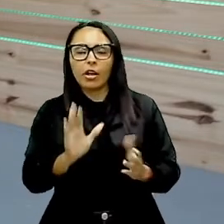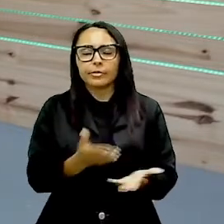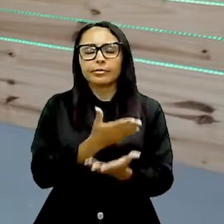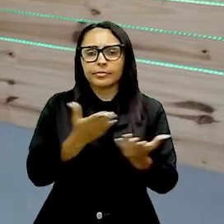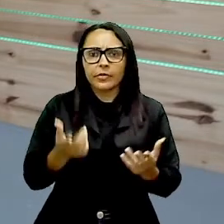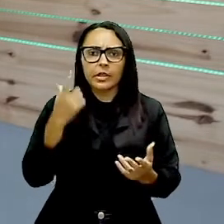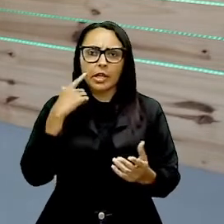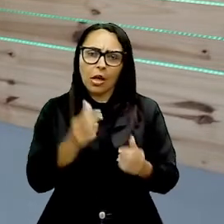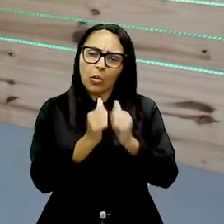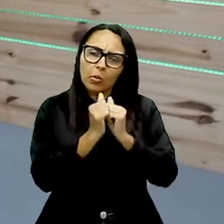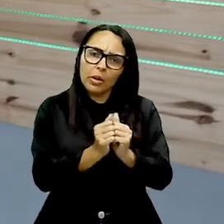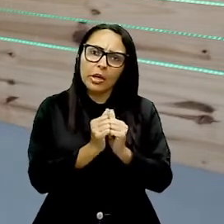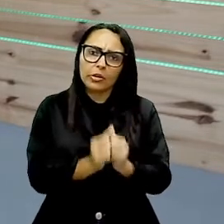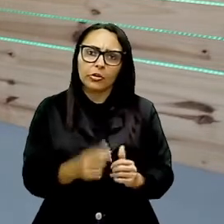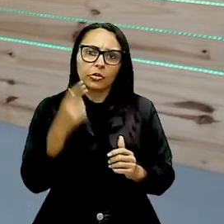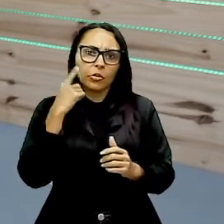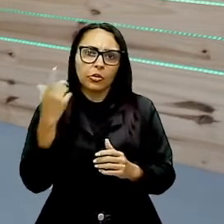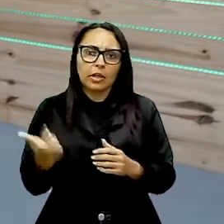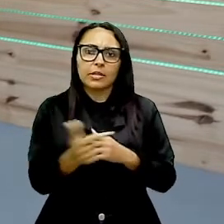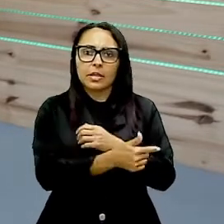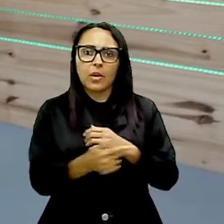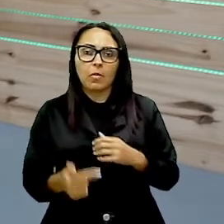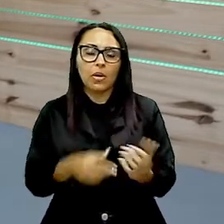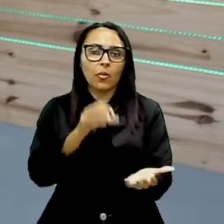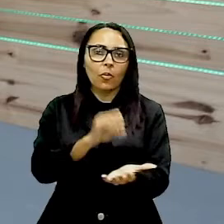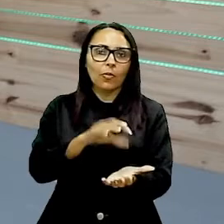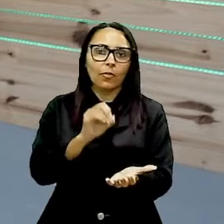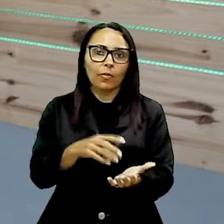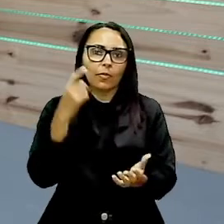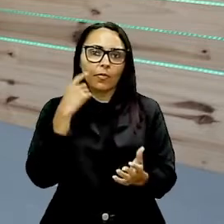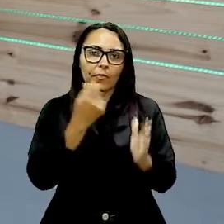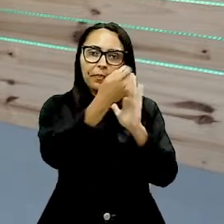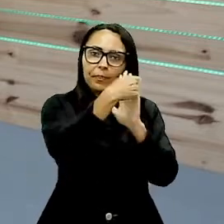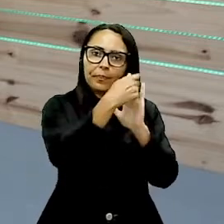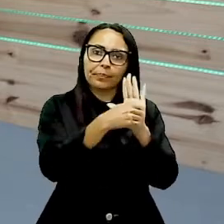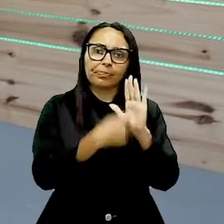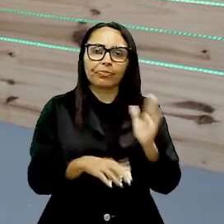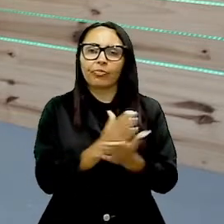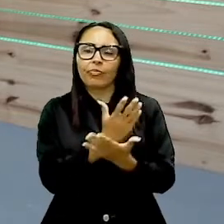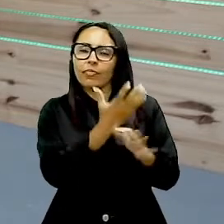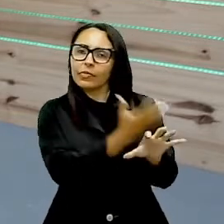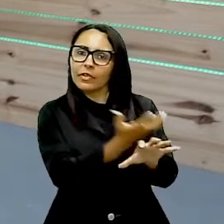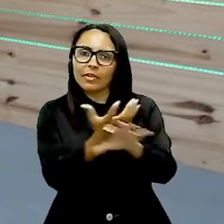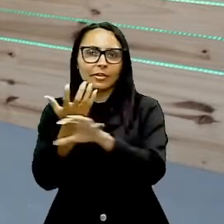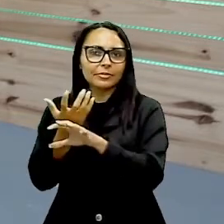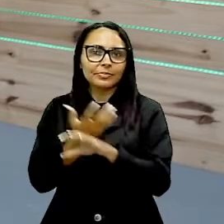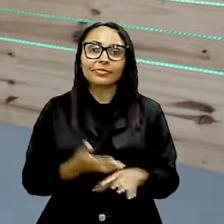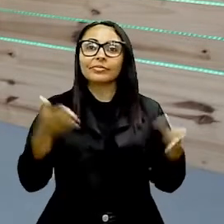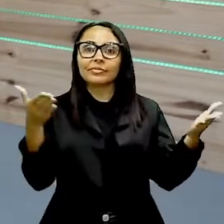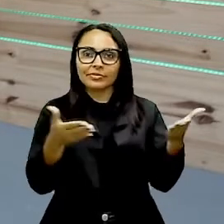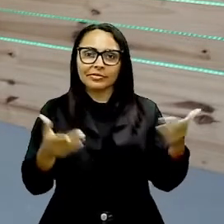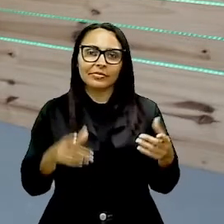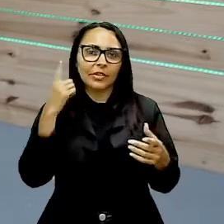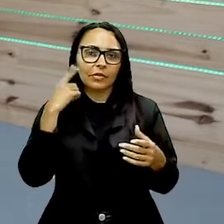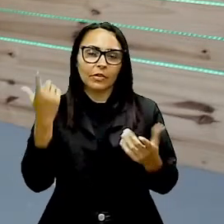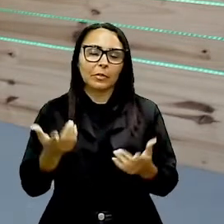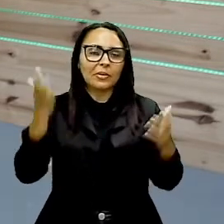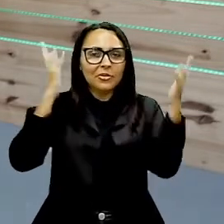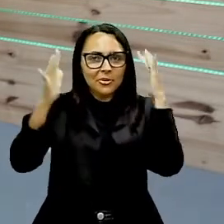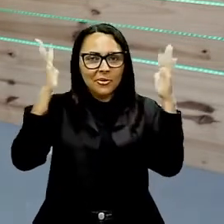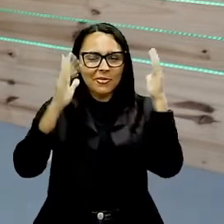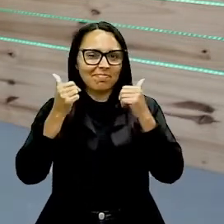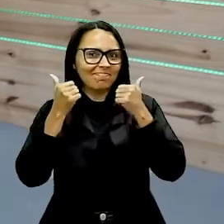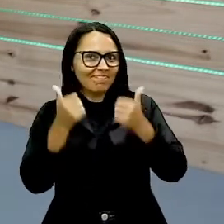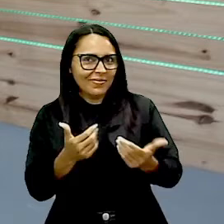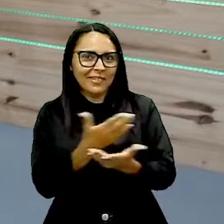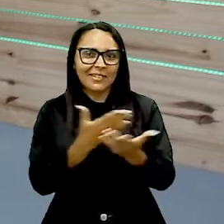Vocês já têm acompanhado durante essa semana no EducaPR a correção de algumas disciplinas, só que agora nós vamos para de